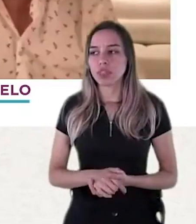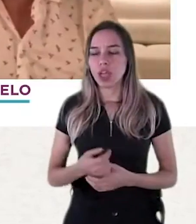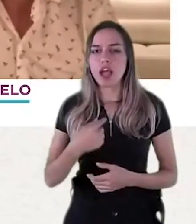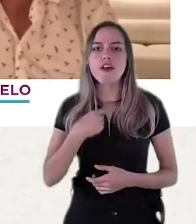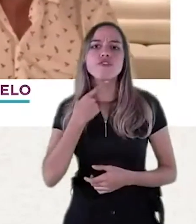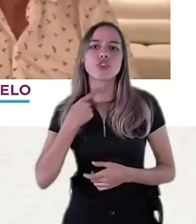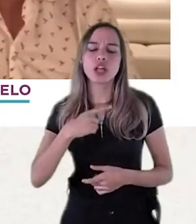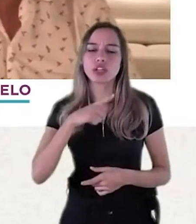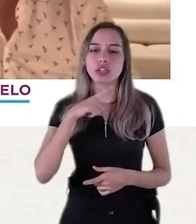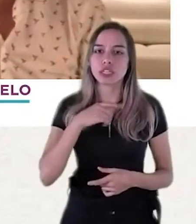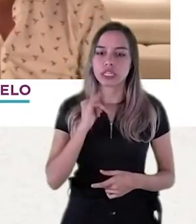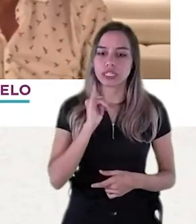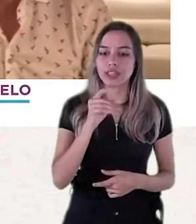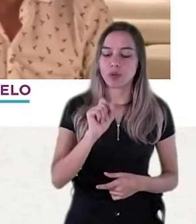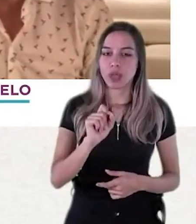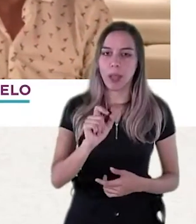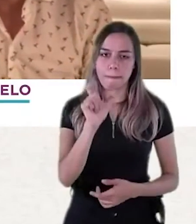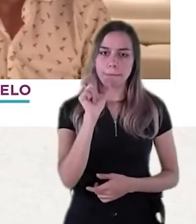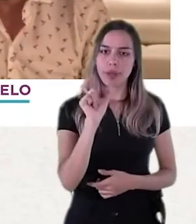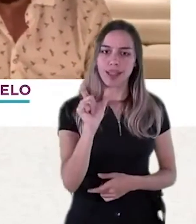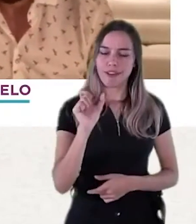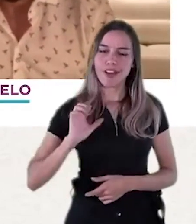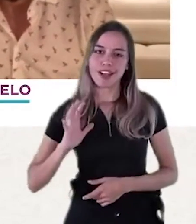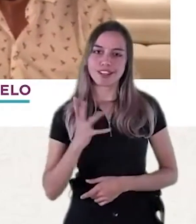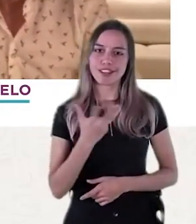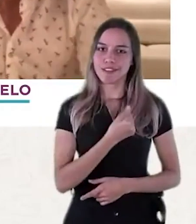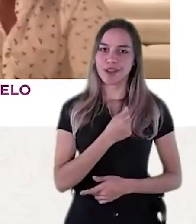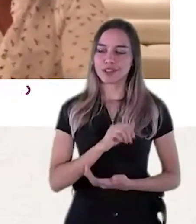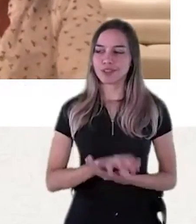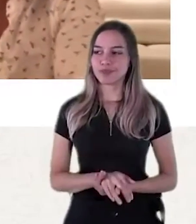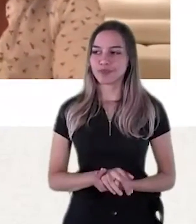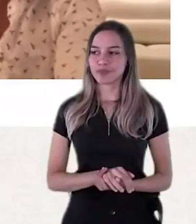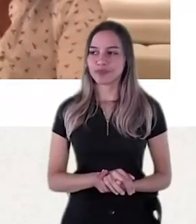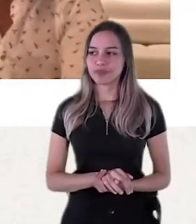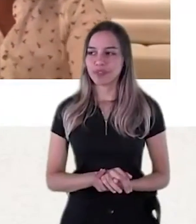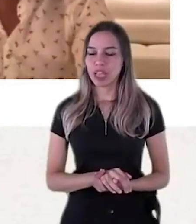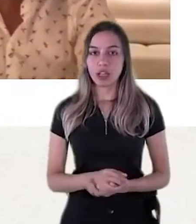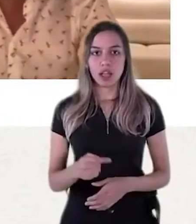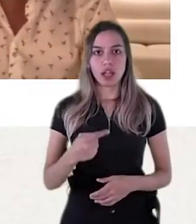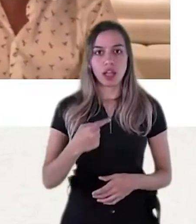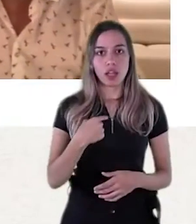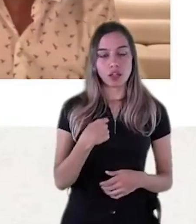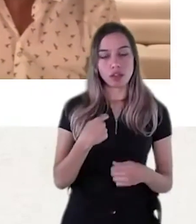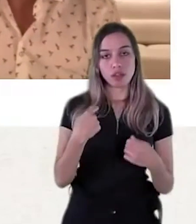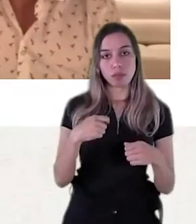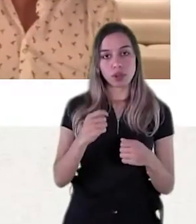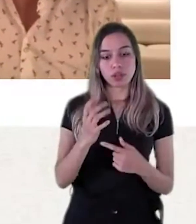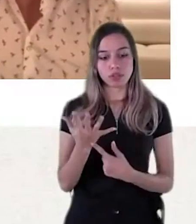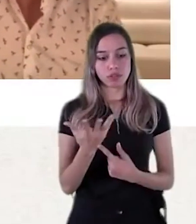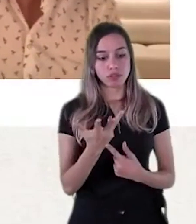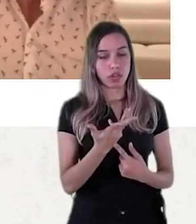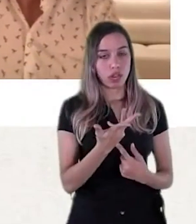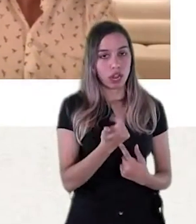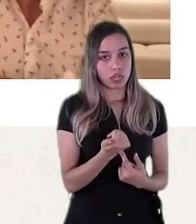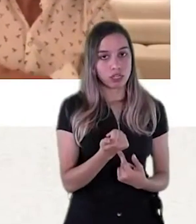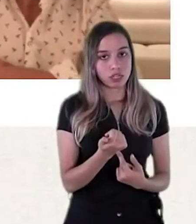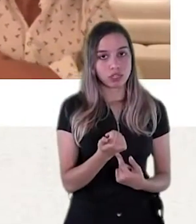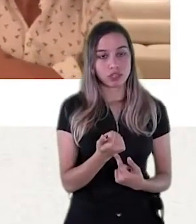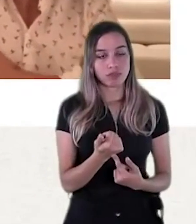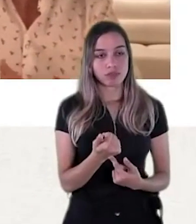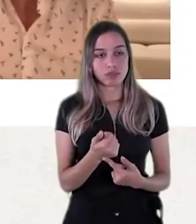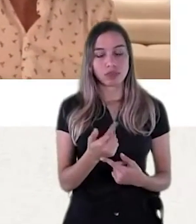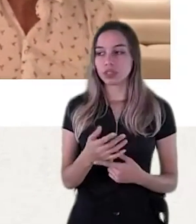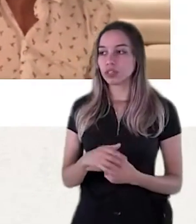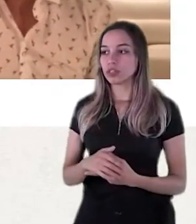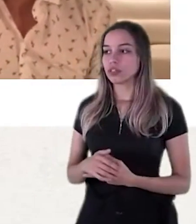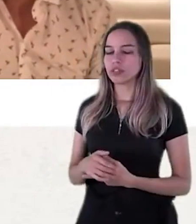vós, Senhor. Que maravilha! Eu preciso da arte, ô Afonso. Só esclarecendo um